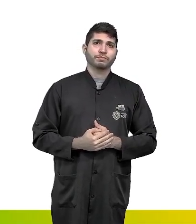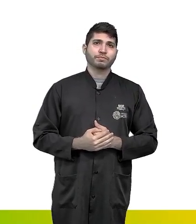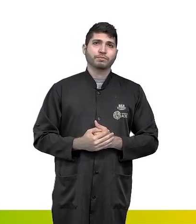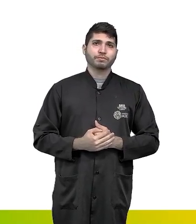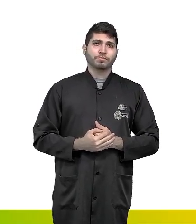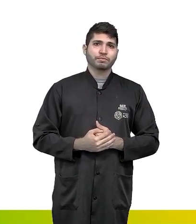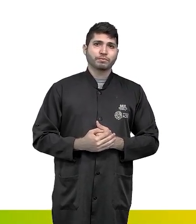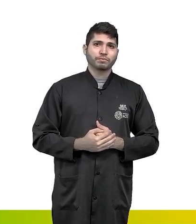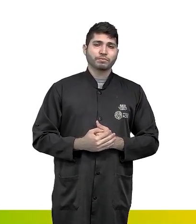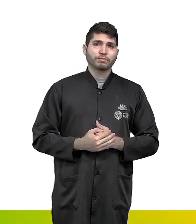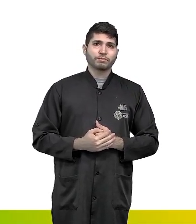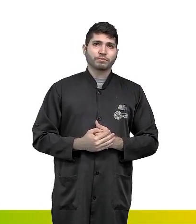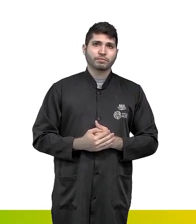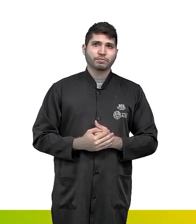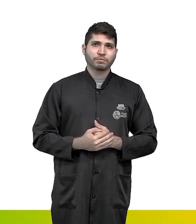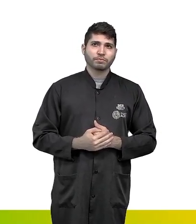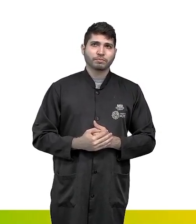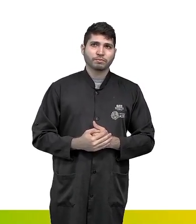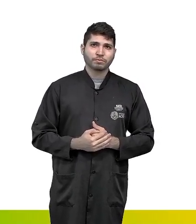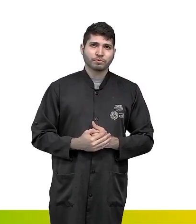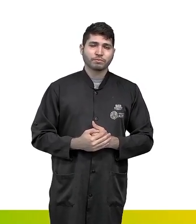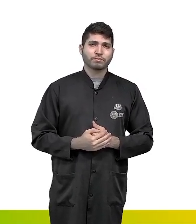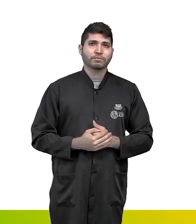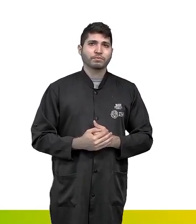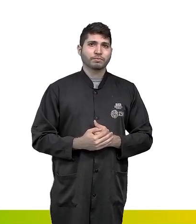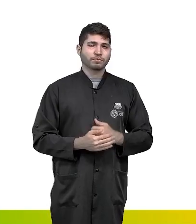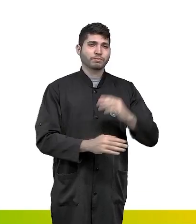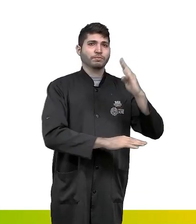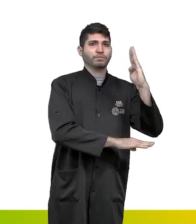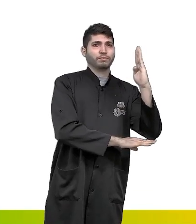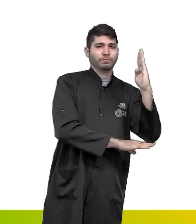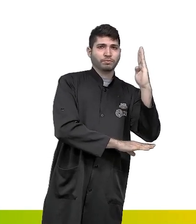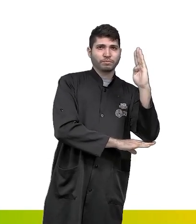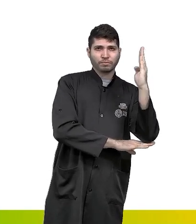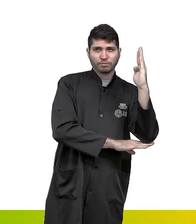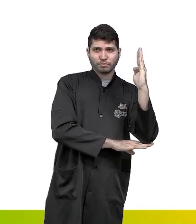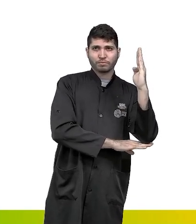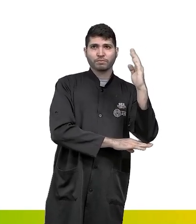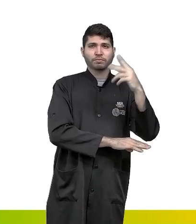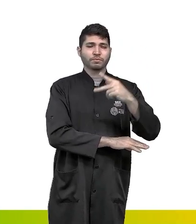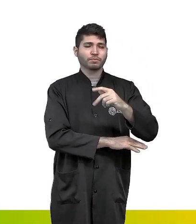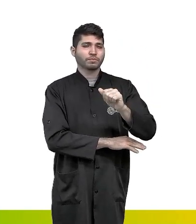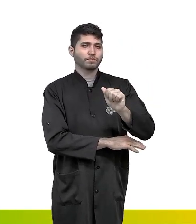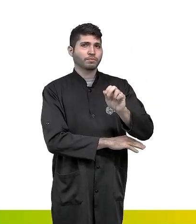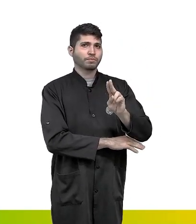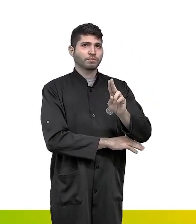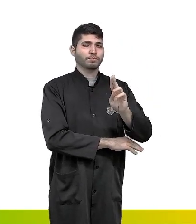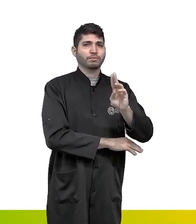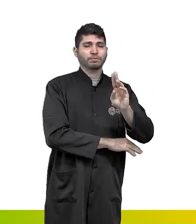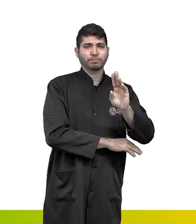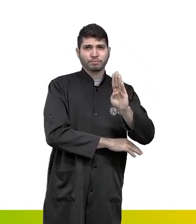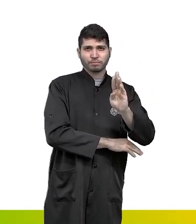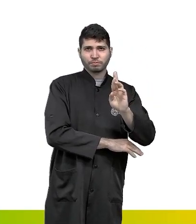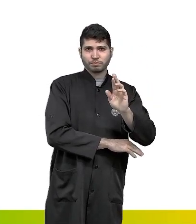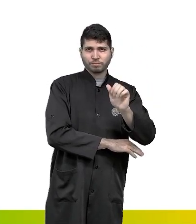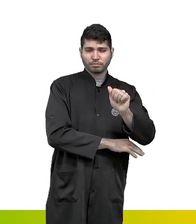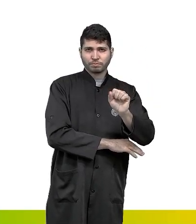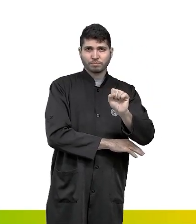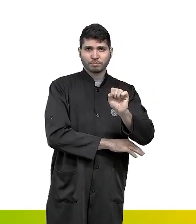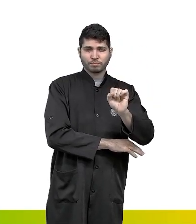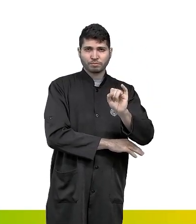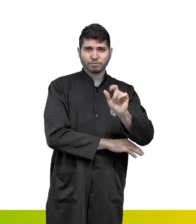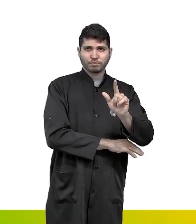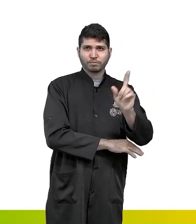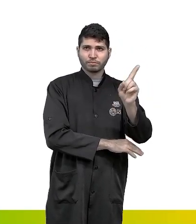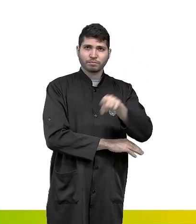Brasil? A plantação de madeira como pau-brasil, essa daqui a gente já eliminaria, né, gente? A letra A, porque o Brasil,